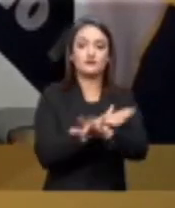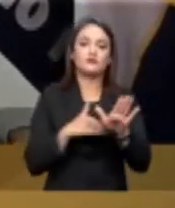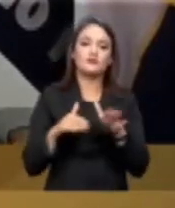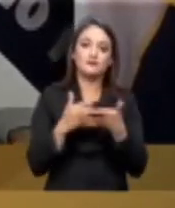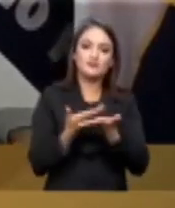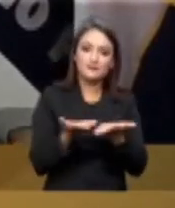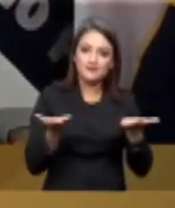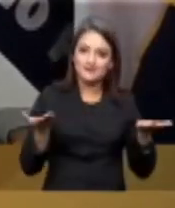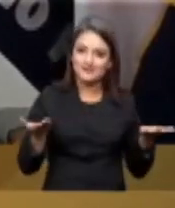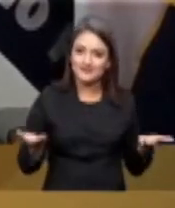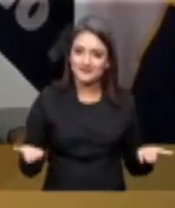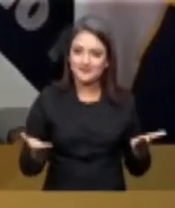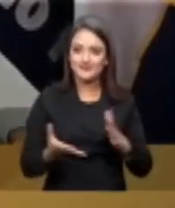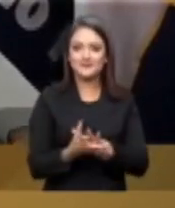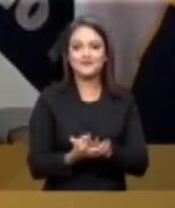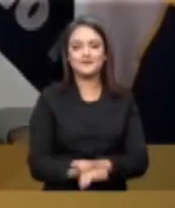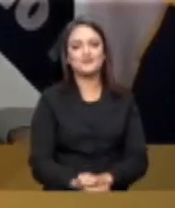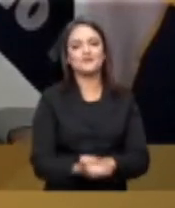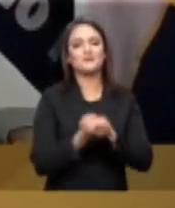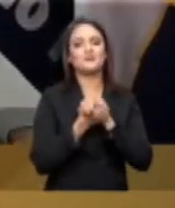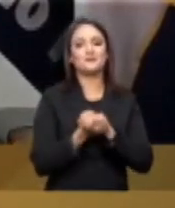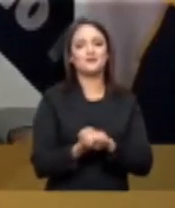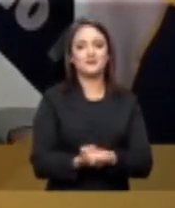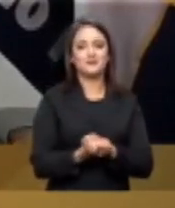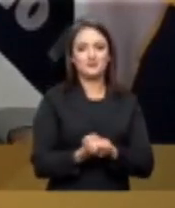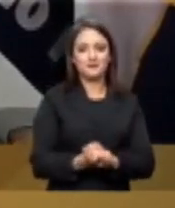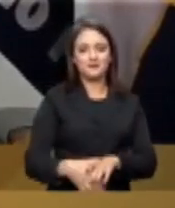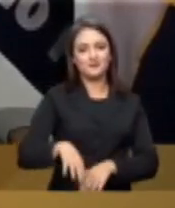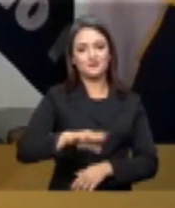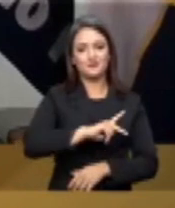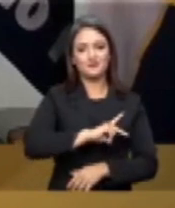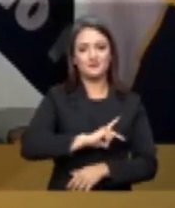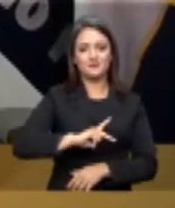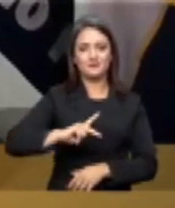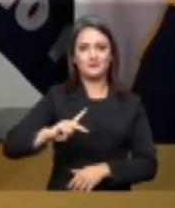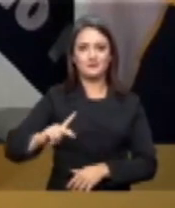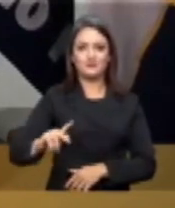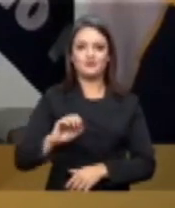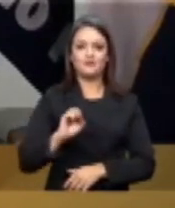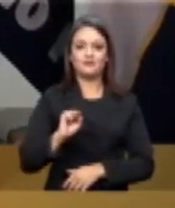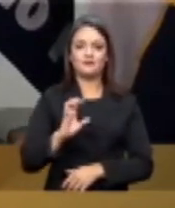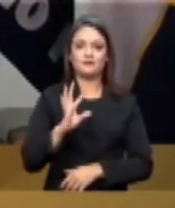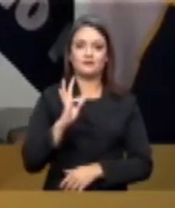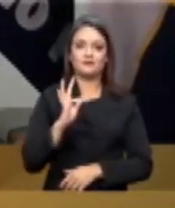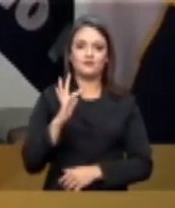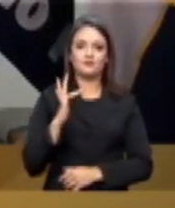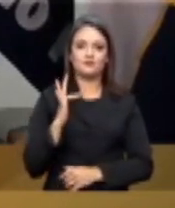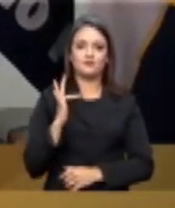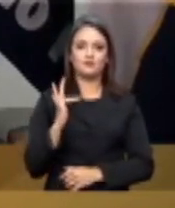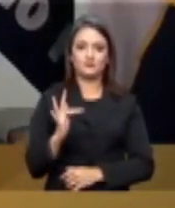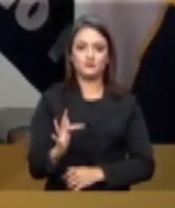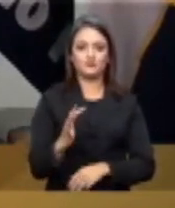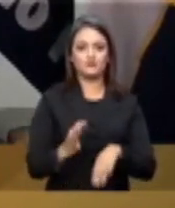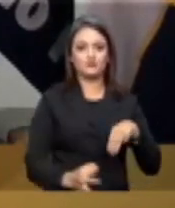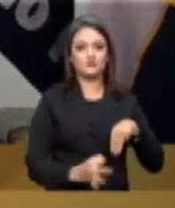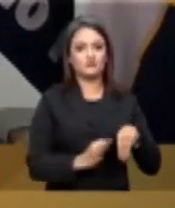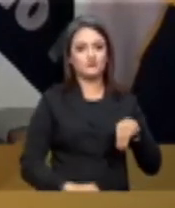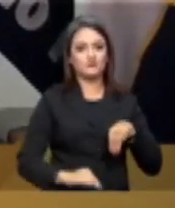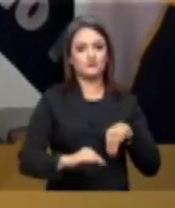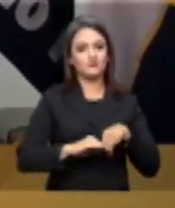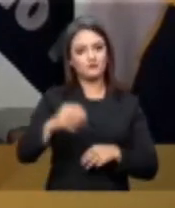Cumprimento o excelentíssimo senhor presidente do Supremo Tribunal Federal, ministro